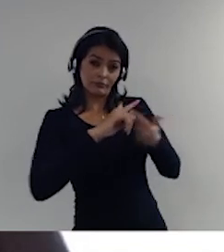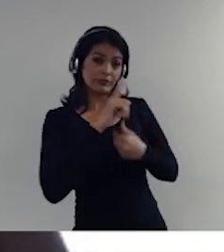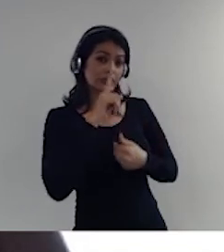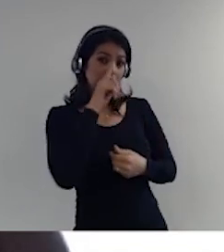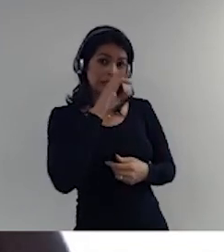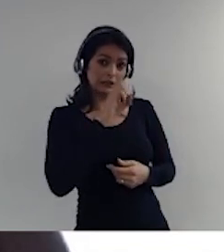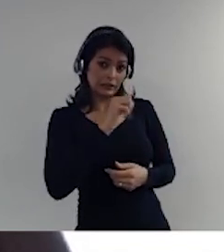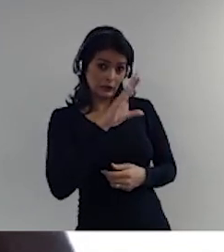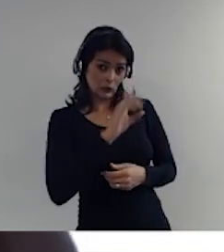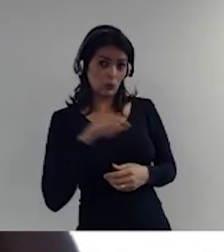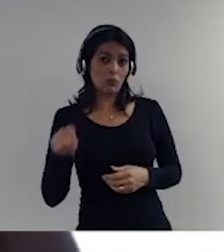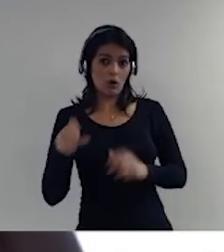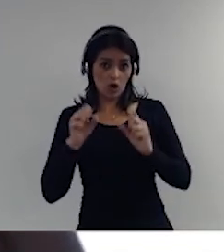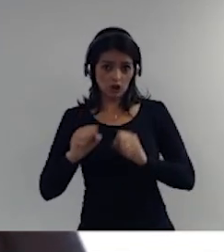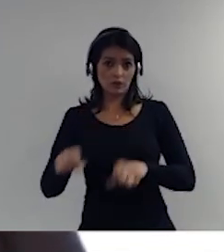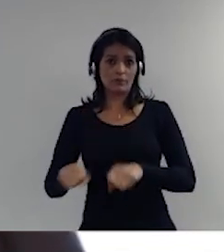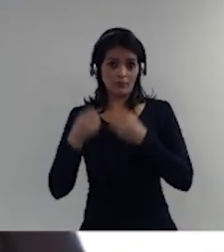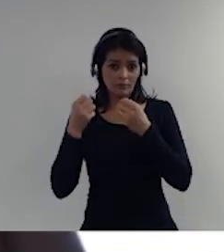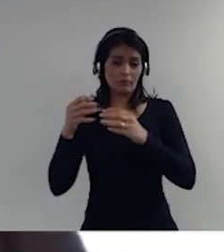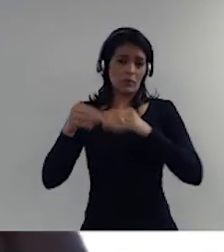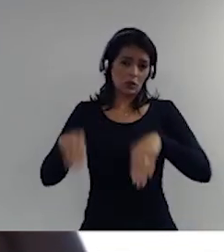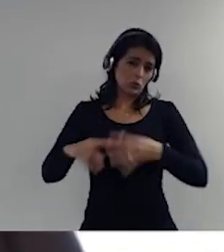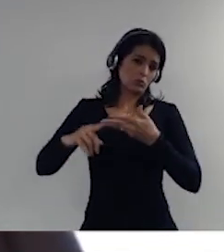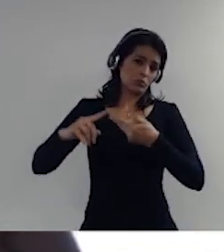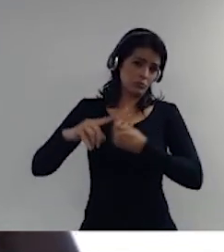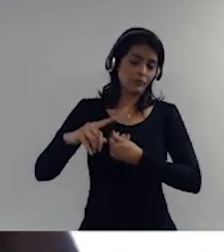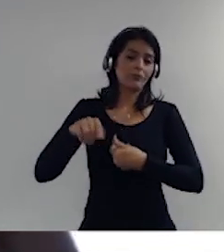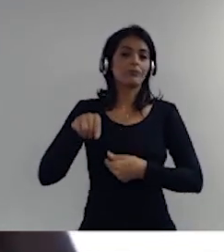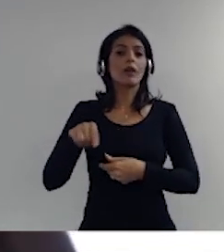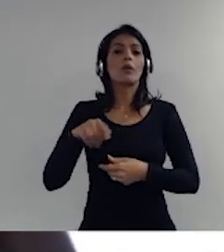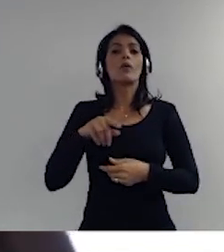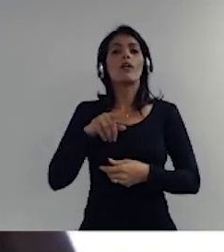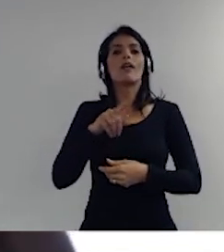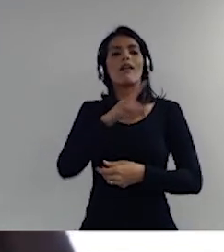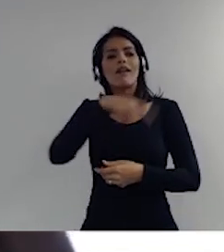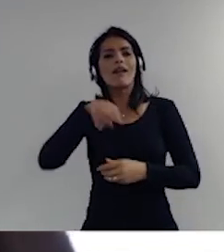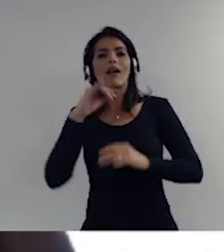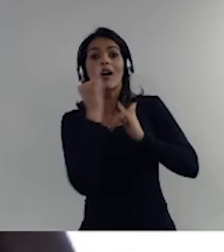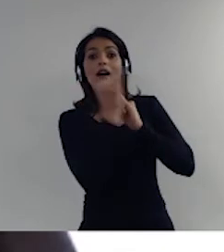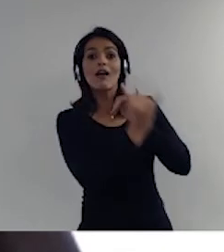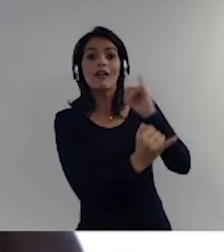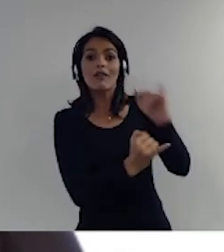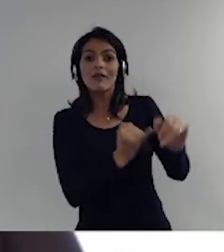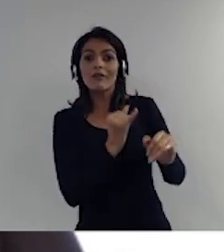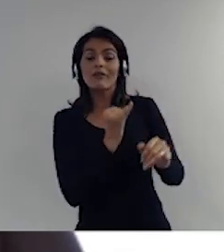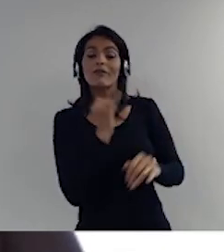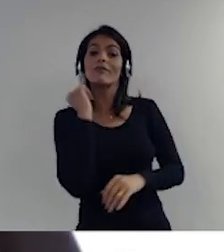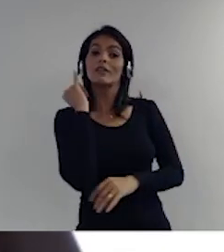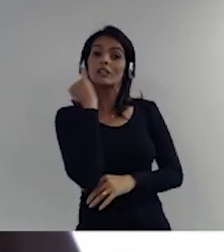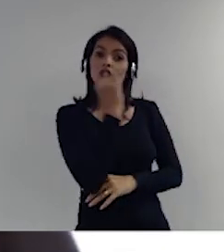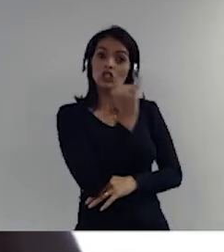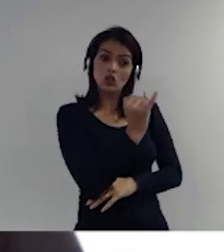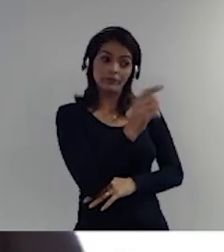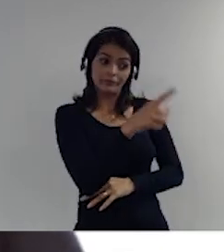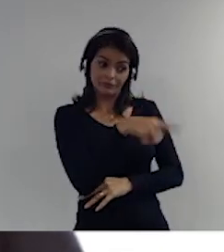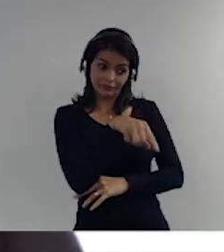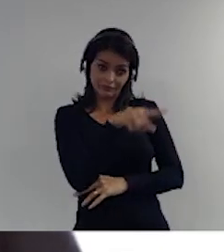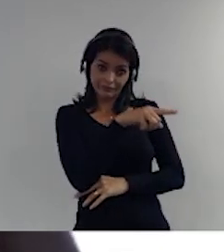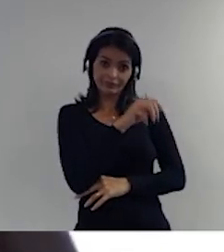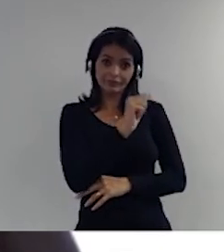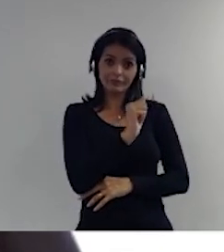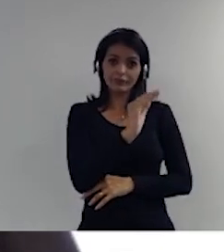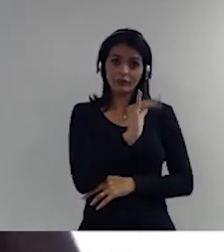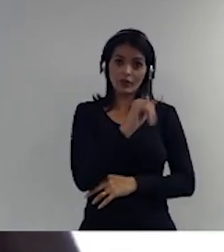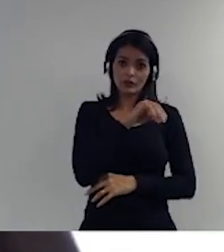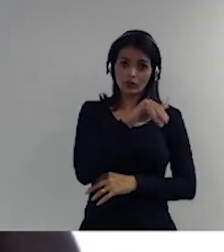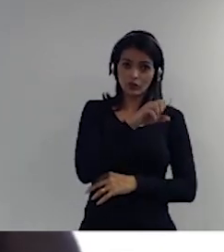sobre seus negócios, eles foram lembrados por meio de um comunicado que eles deveriam